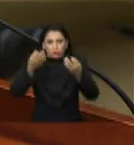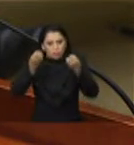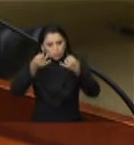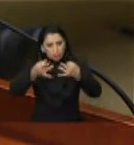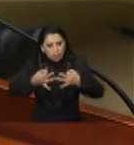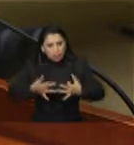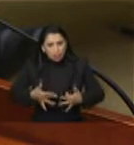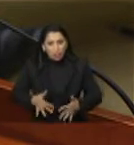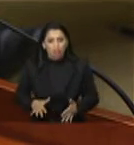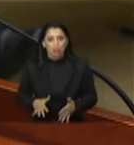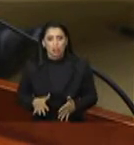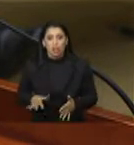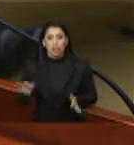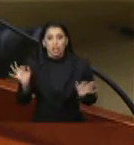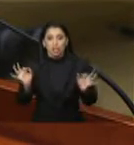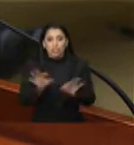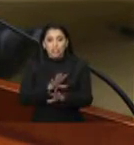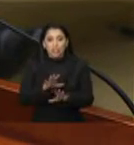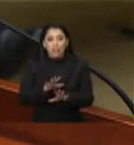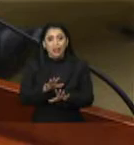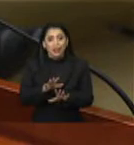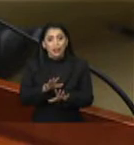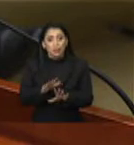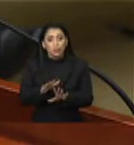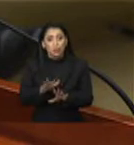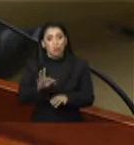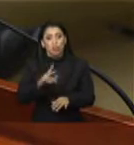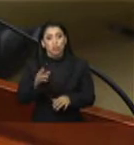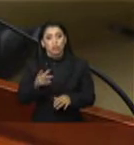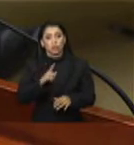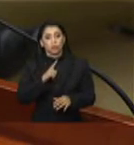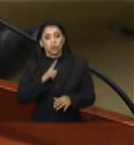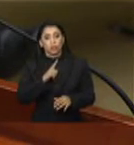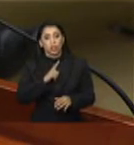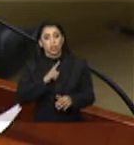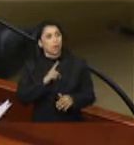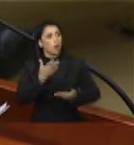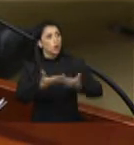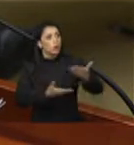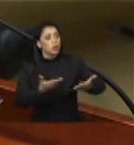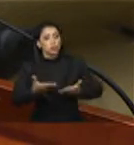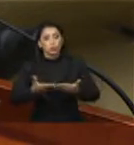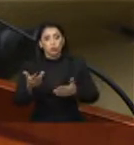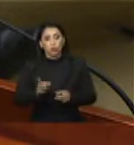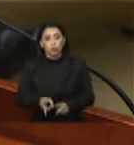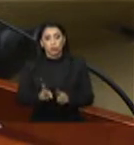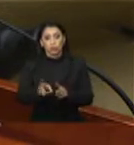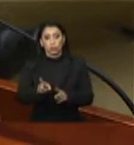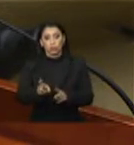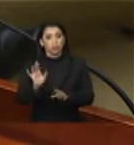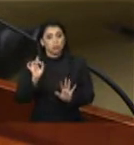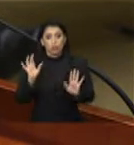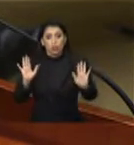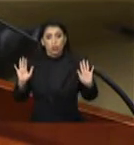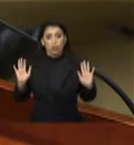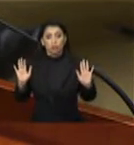envolvida já se esgotou e não é uma relação de Trato continuado só isso